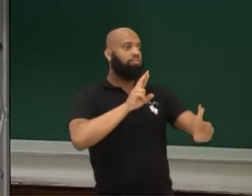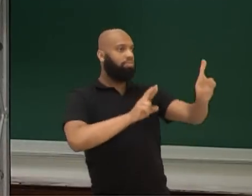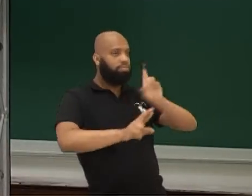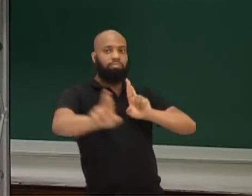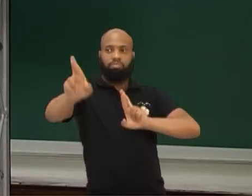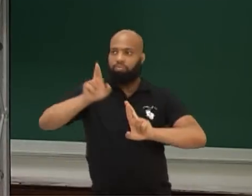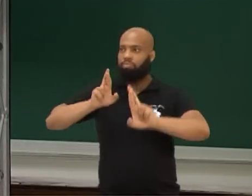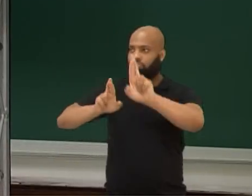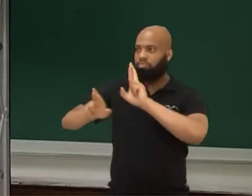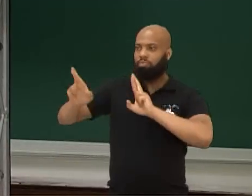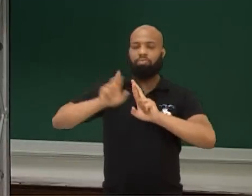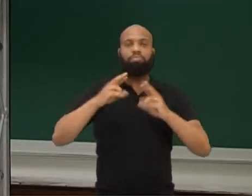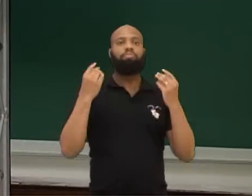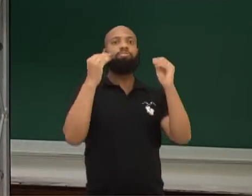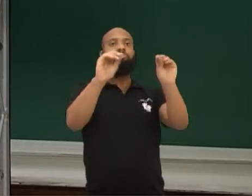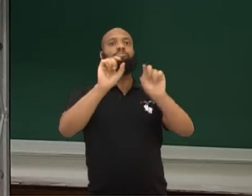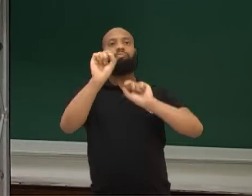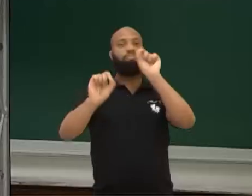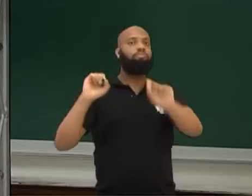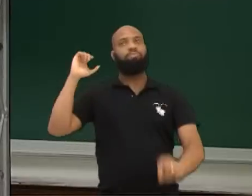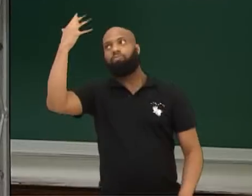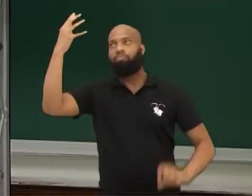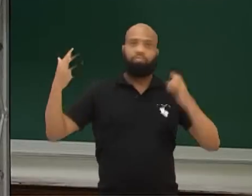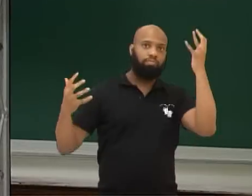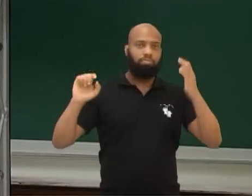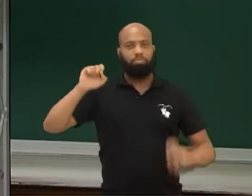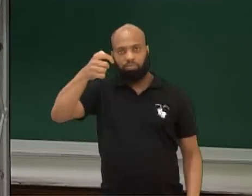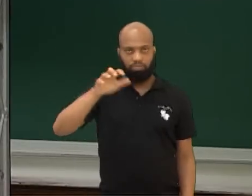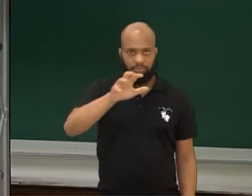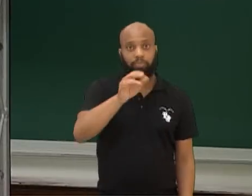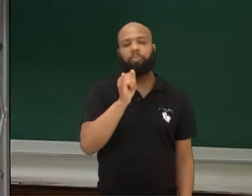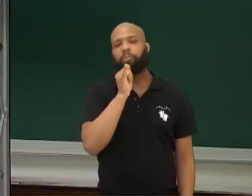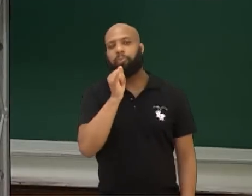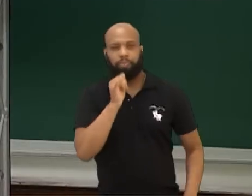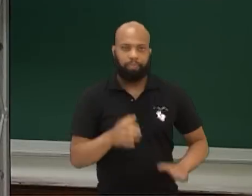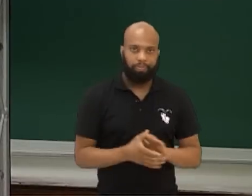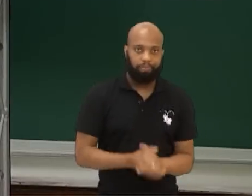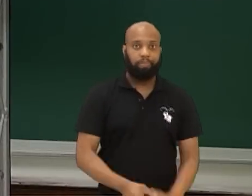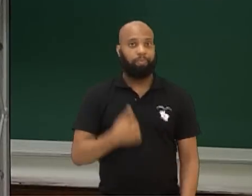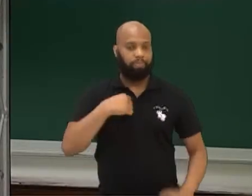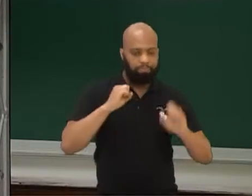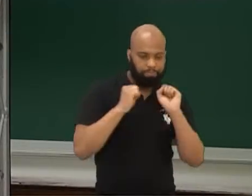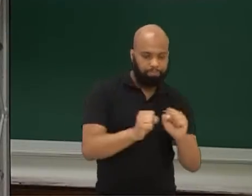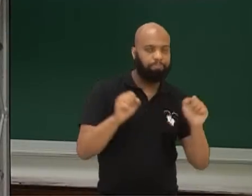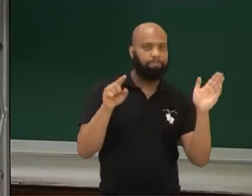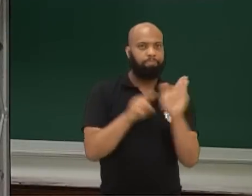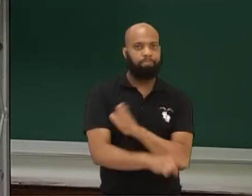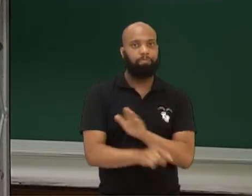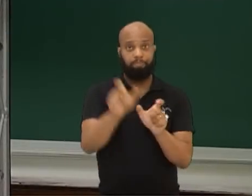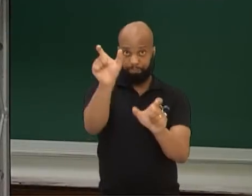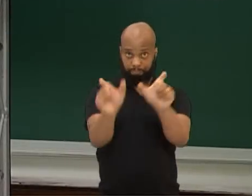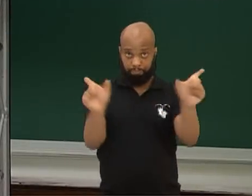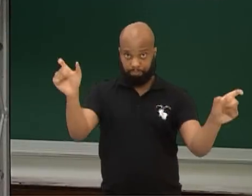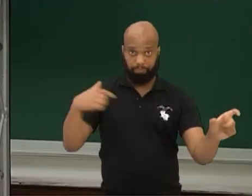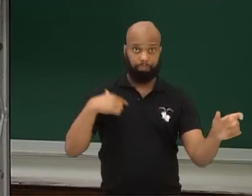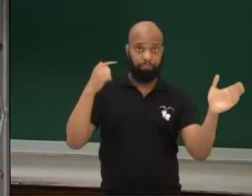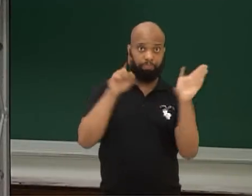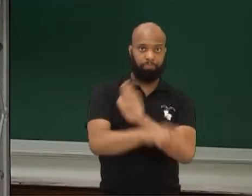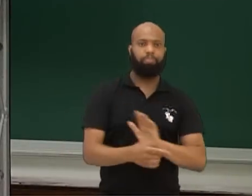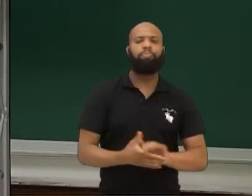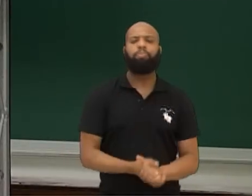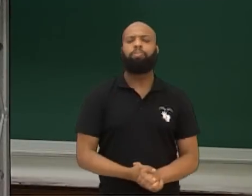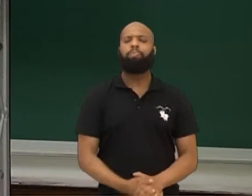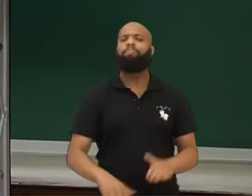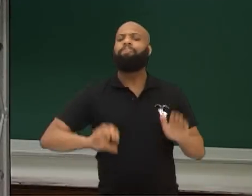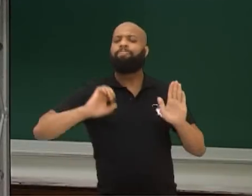me dizer o que está ocorrendo em relação àquilo. Por exemplo, eu posso perguntar assim para as pessoas: qual é a